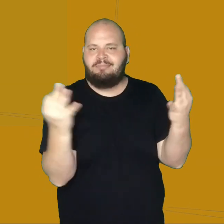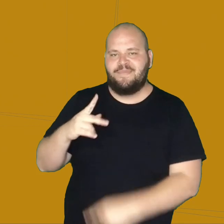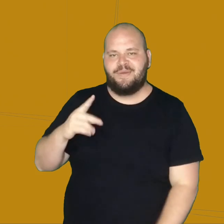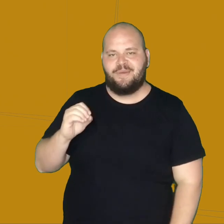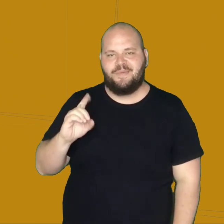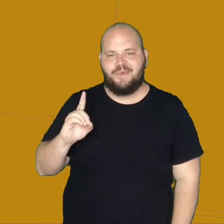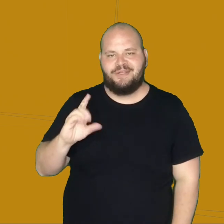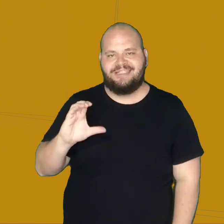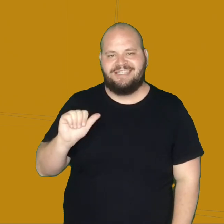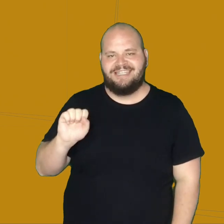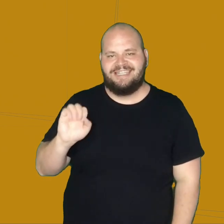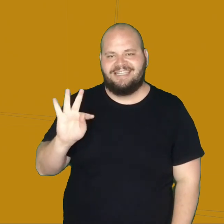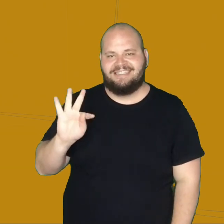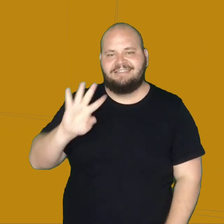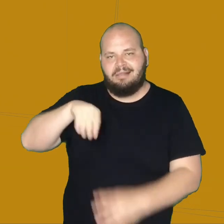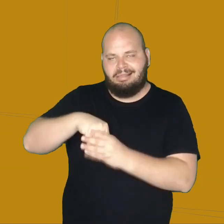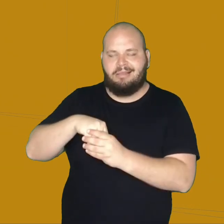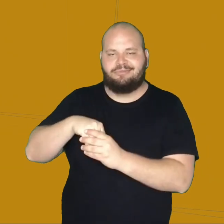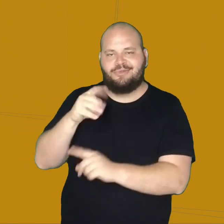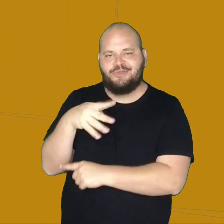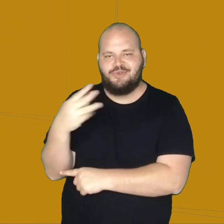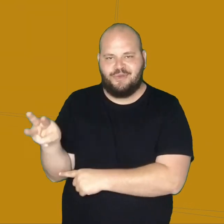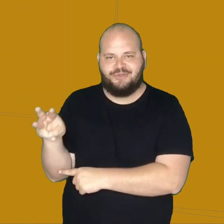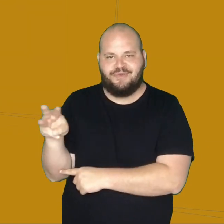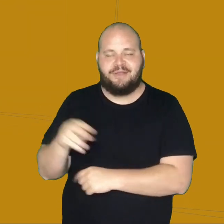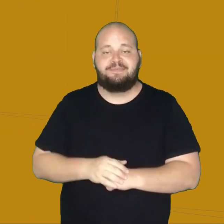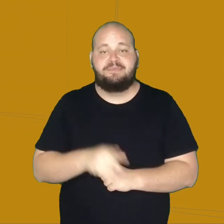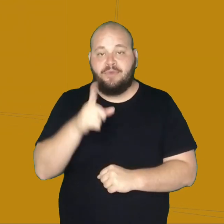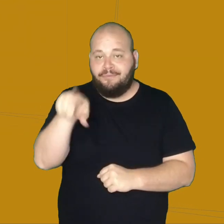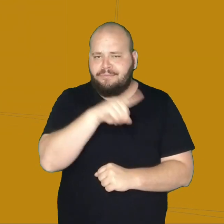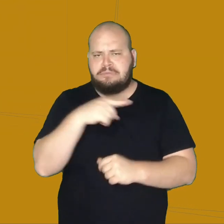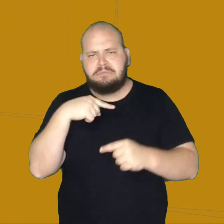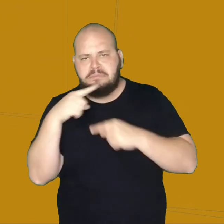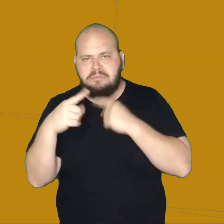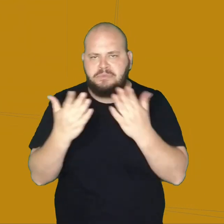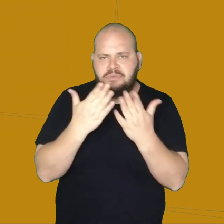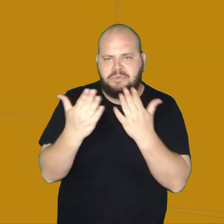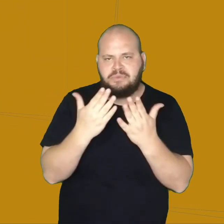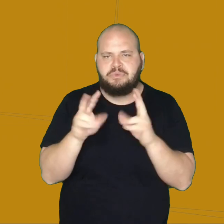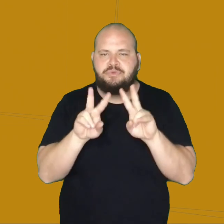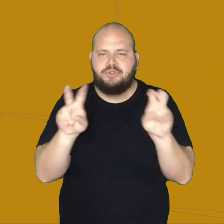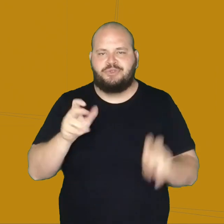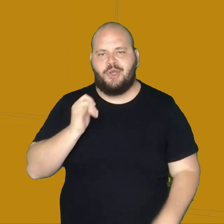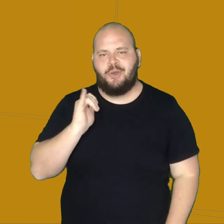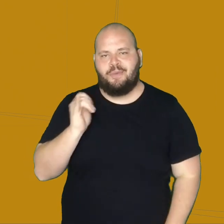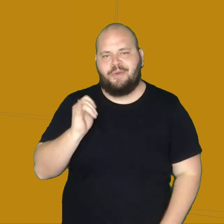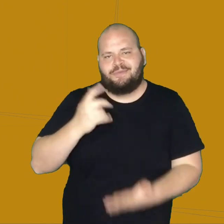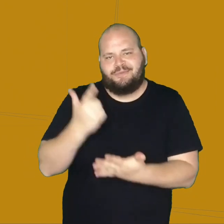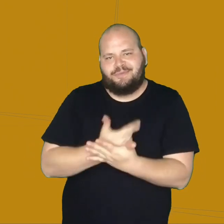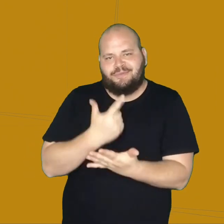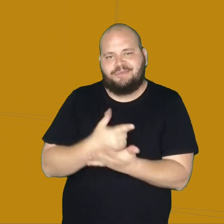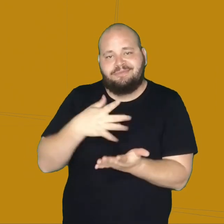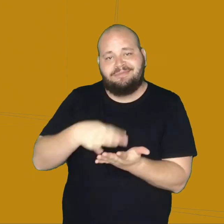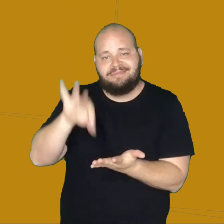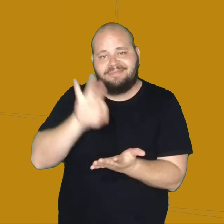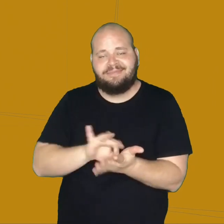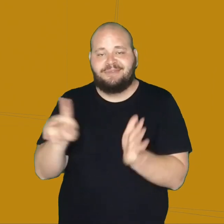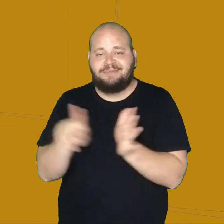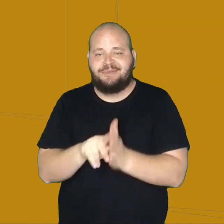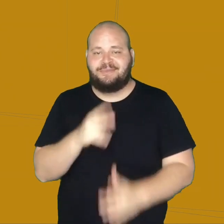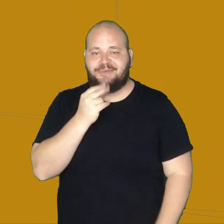desse procedimento, né? Como ele emprega o verbo vede, que também, esse uso também está no Alienista. Em certo momento o narrador